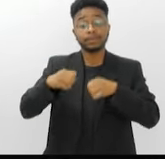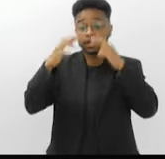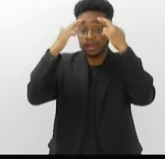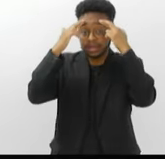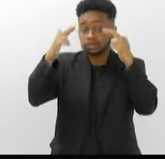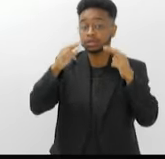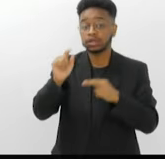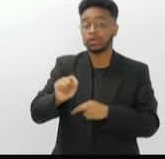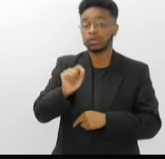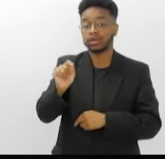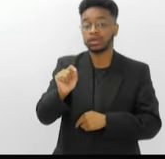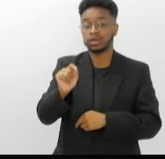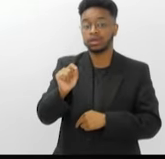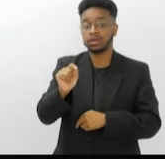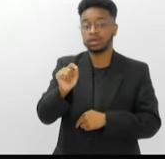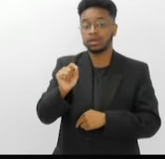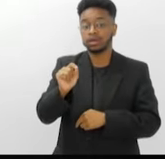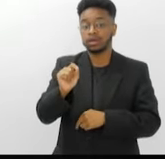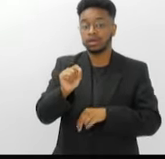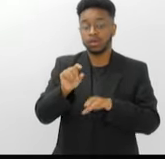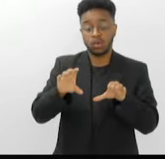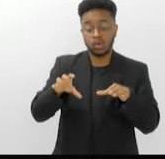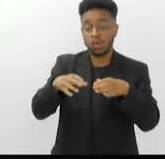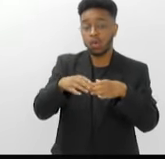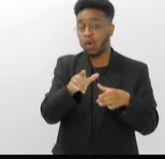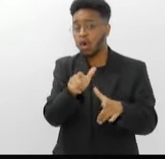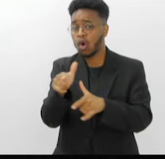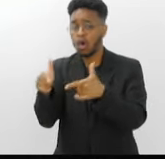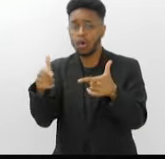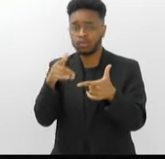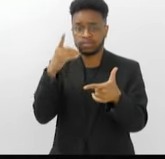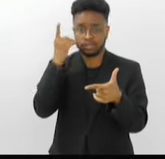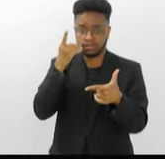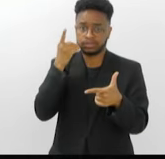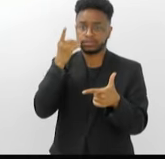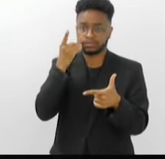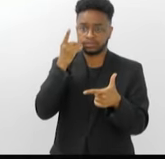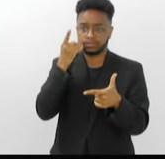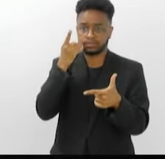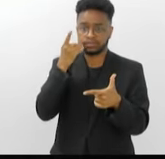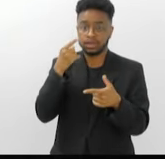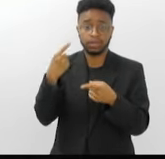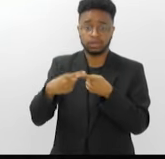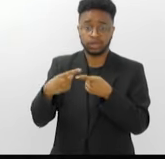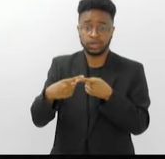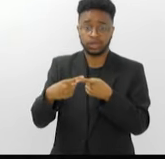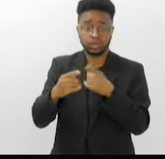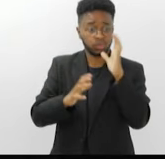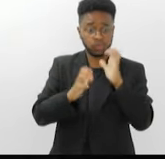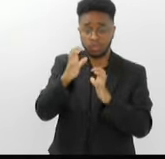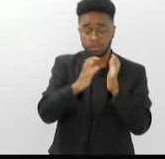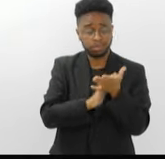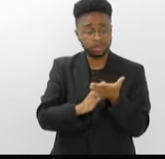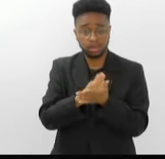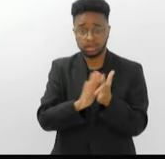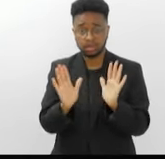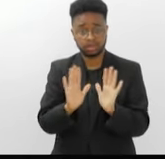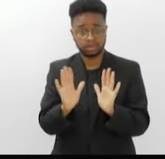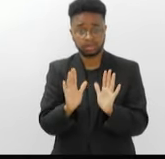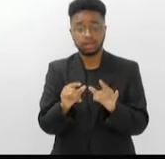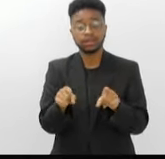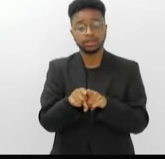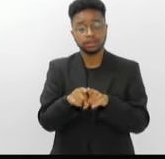respeito ao conjunto dos outros deputados que não estão nessa briga, em conjunto,